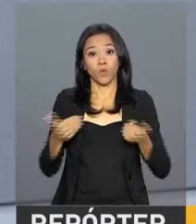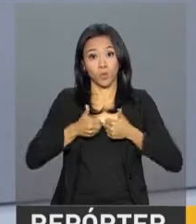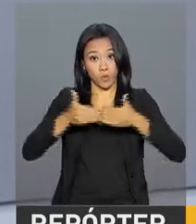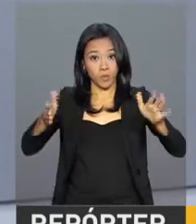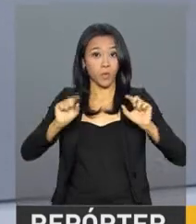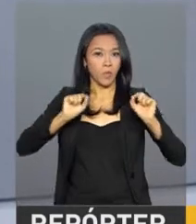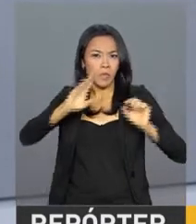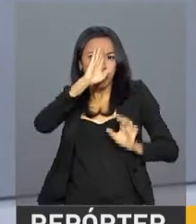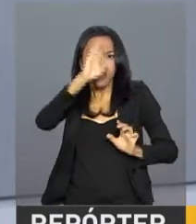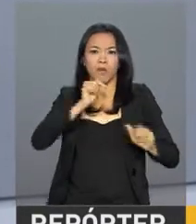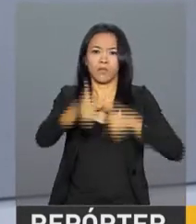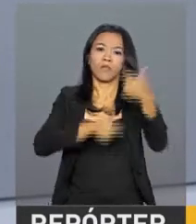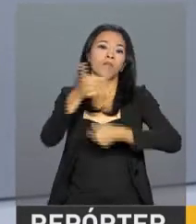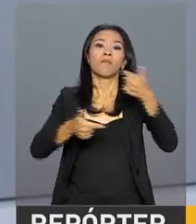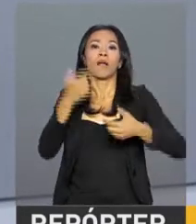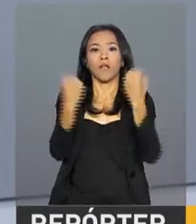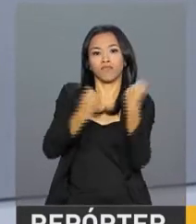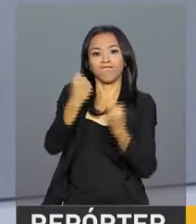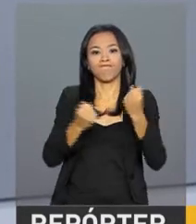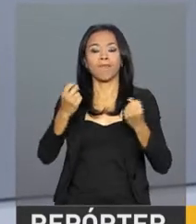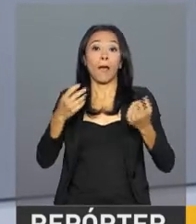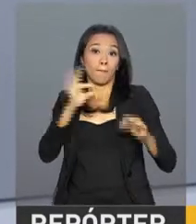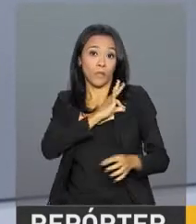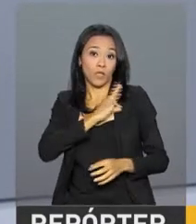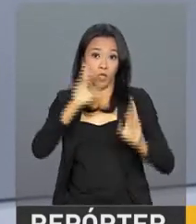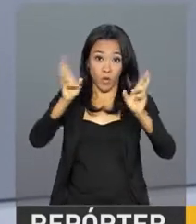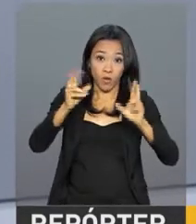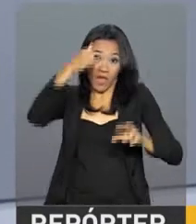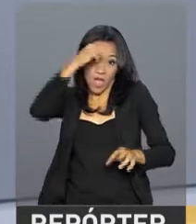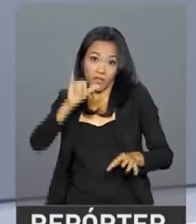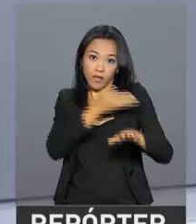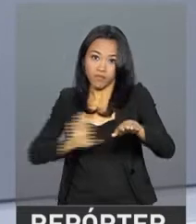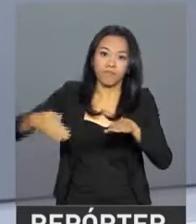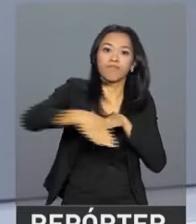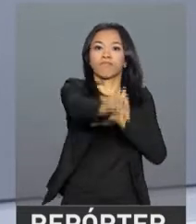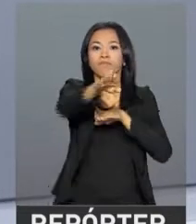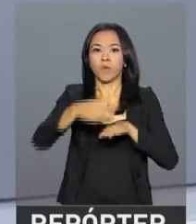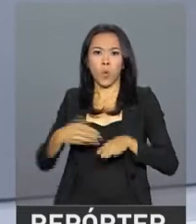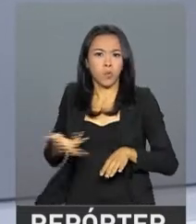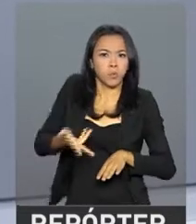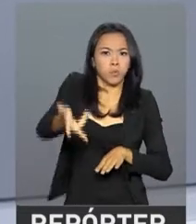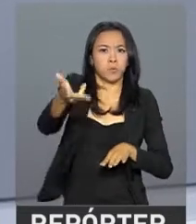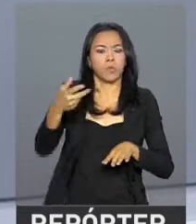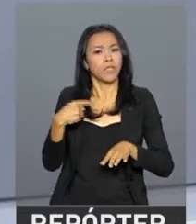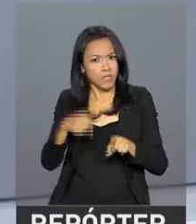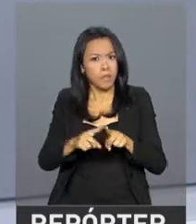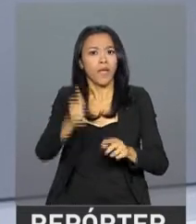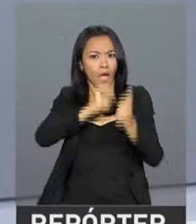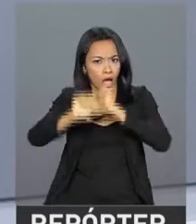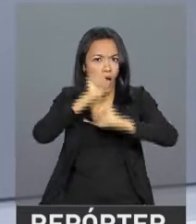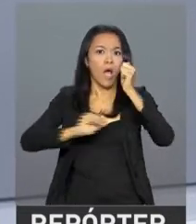principal operação da Polícia Rodoviária Federal para coibir ultrapassagens irregulares, excesso de velocidade e consumo de álcool nas